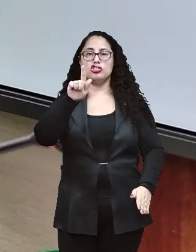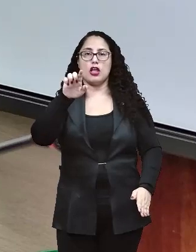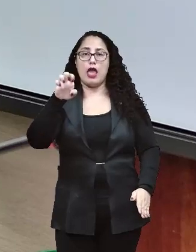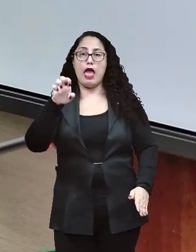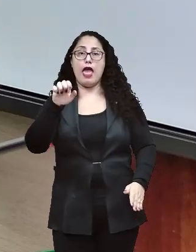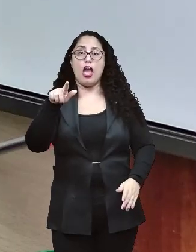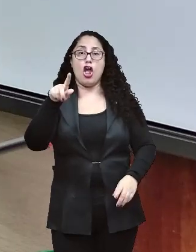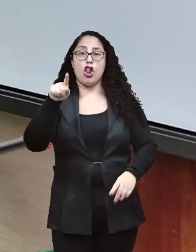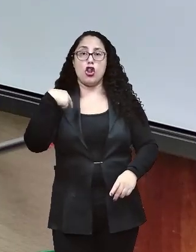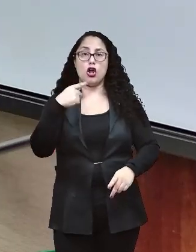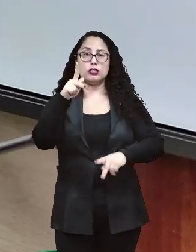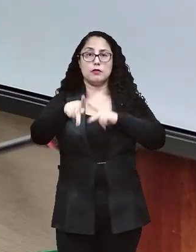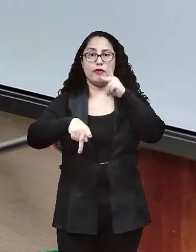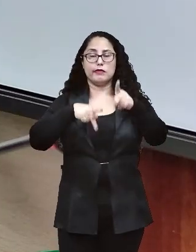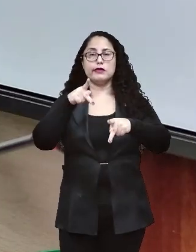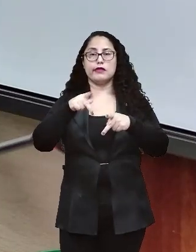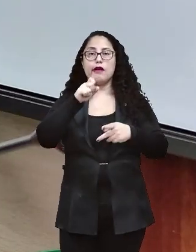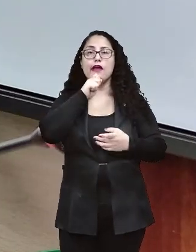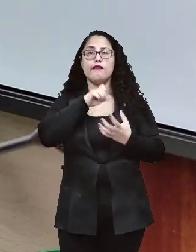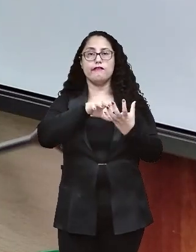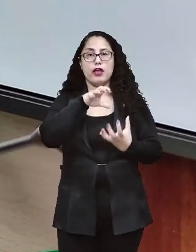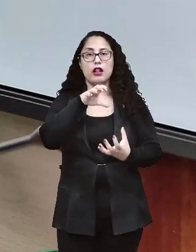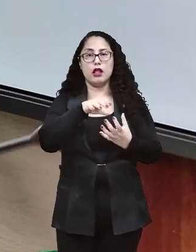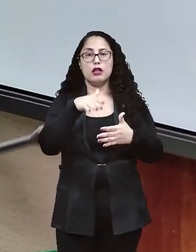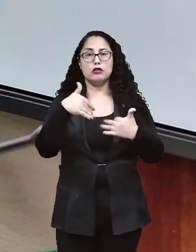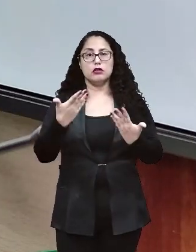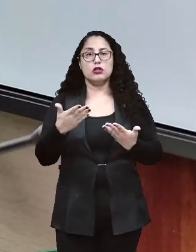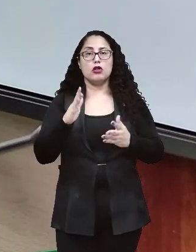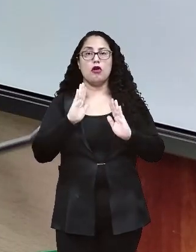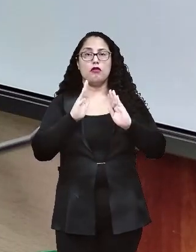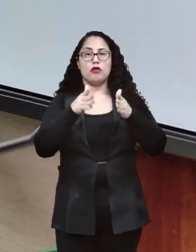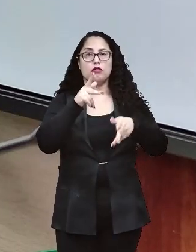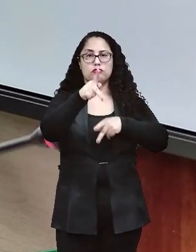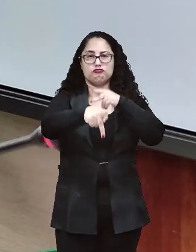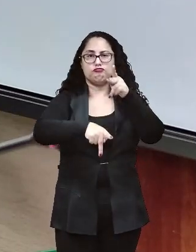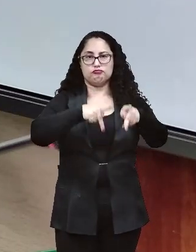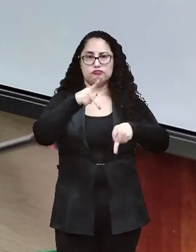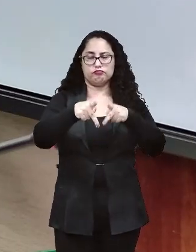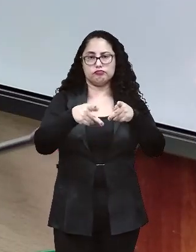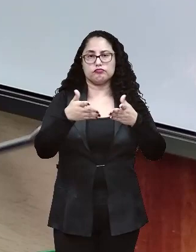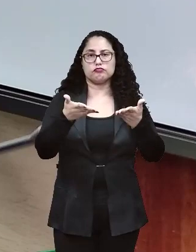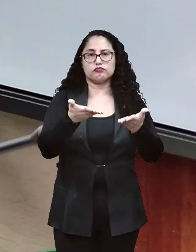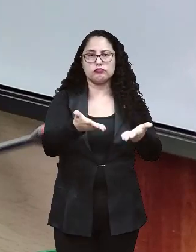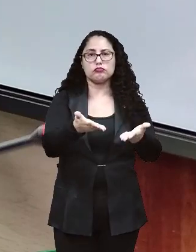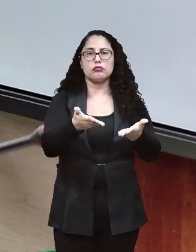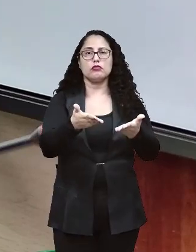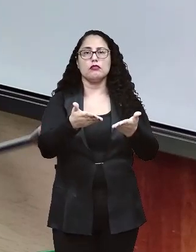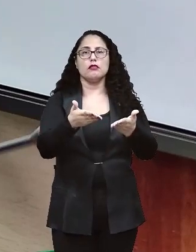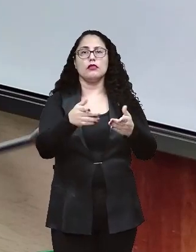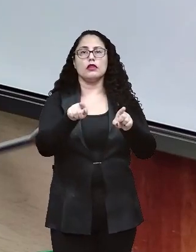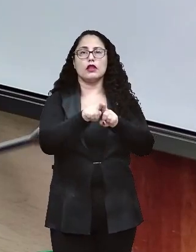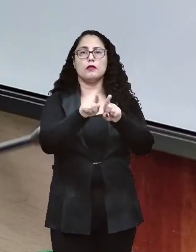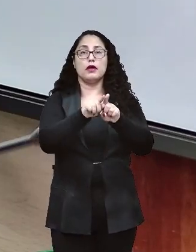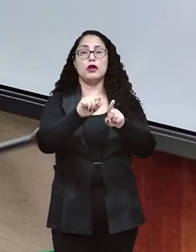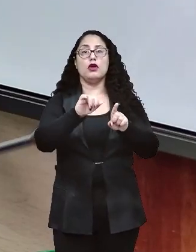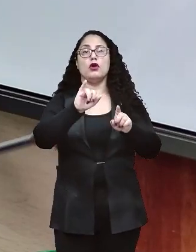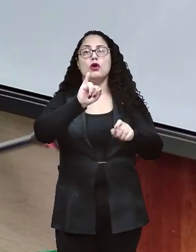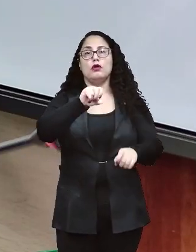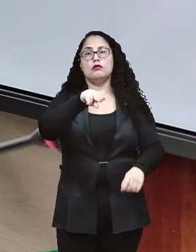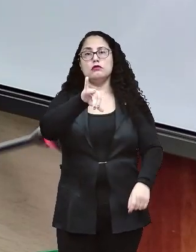está envelhecendo, né? Então, esse público, quer dizer, a previdência em si, quer